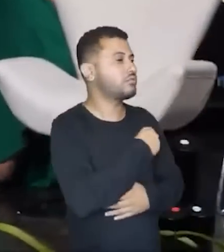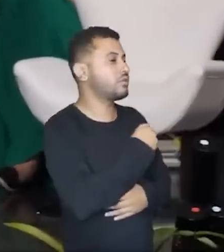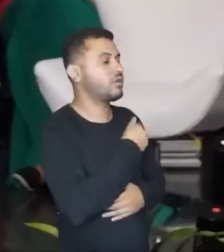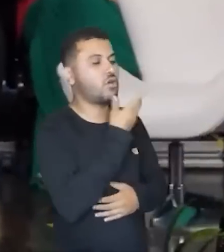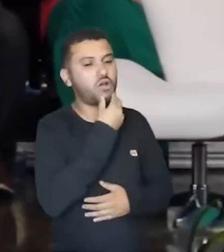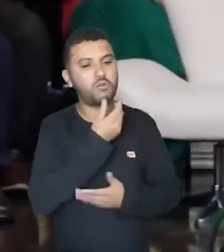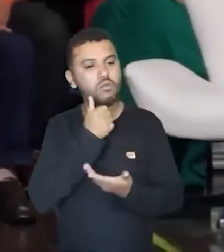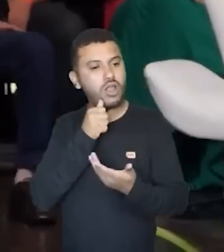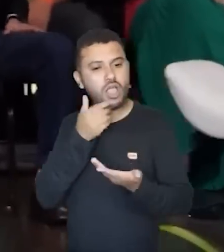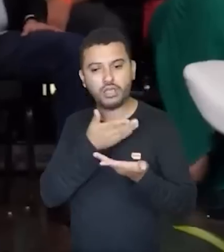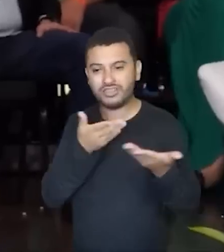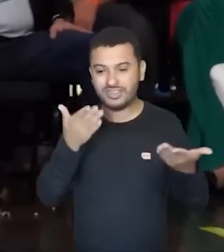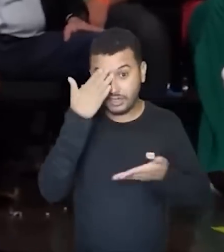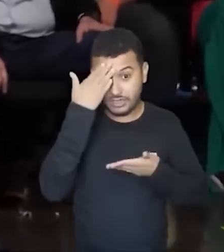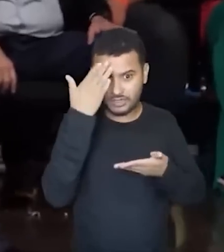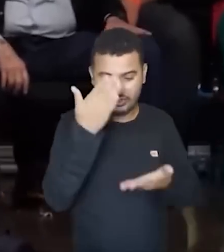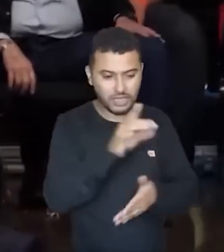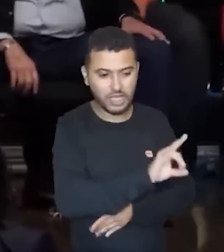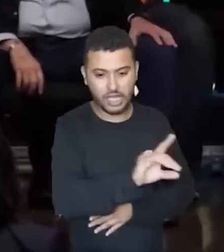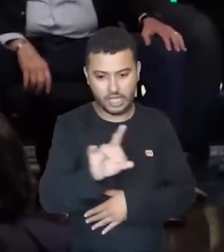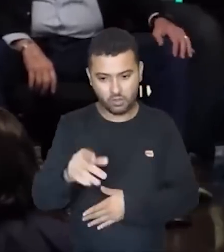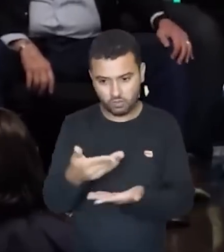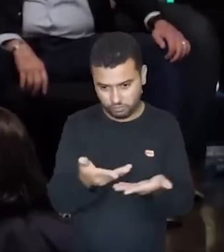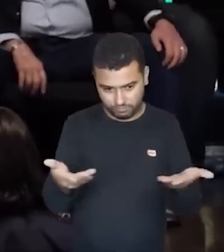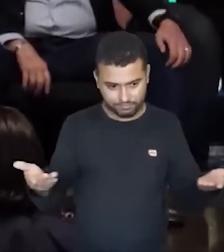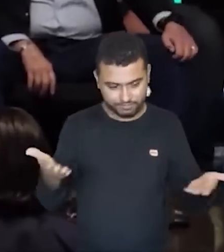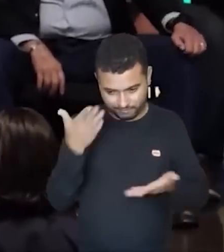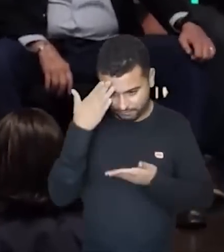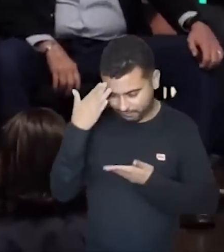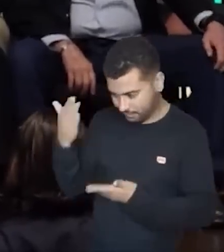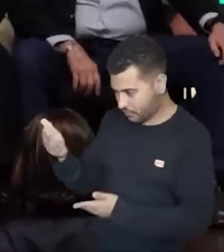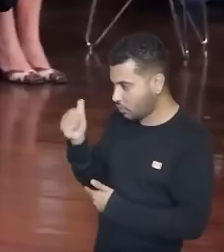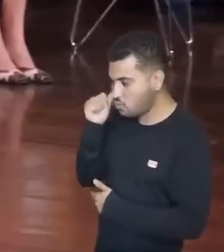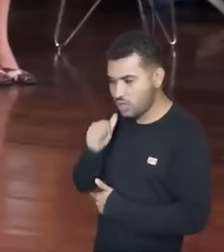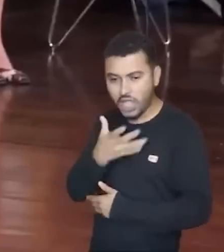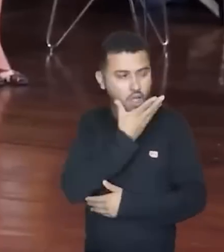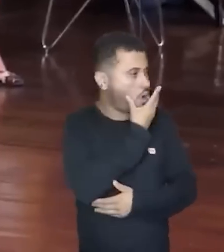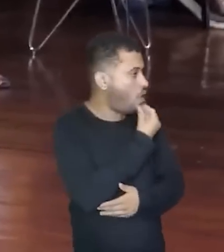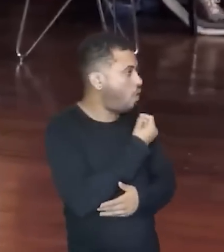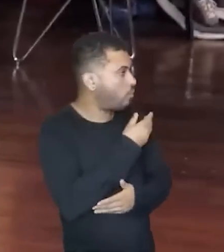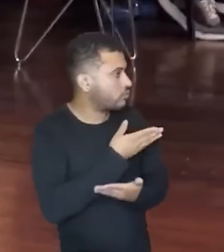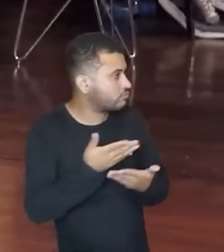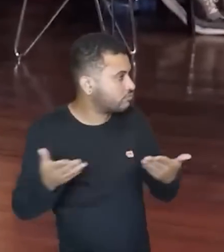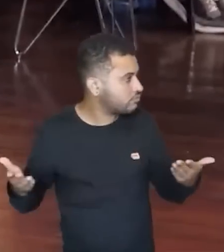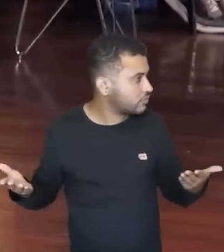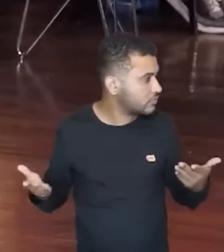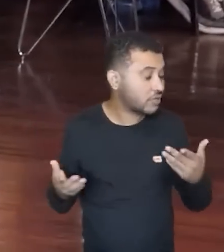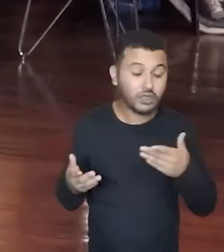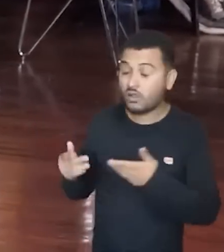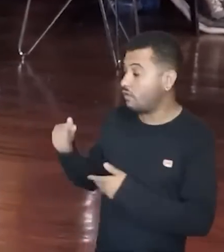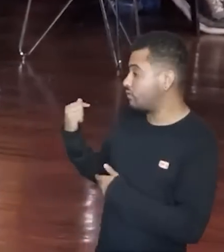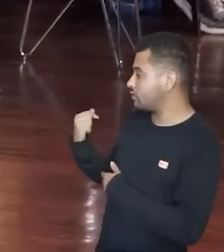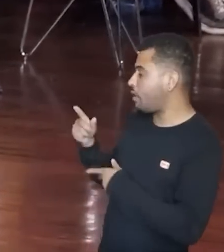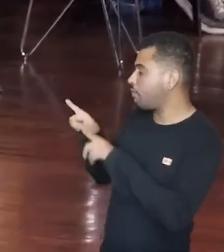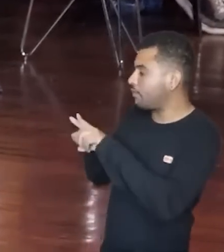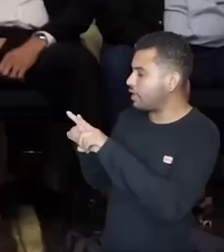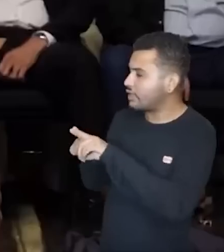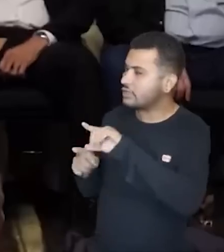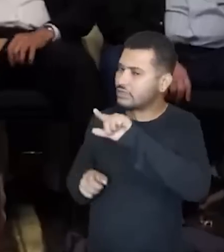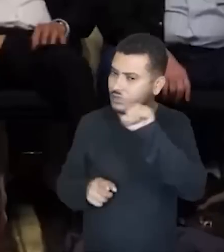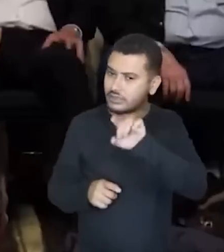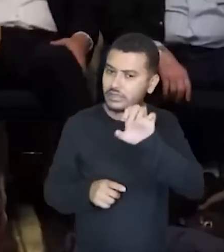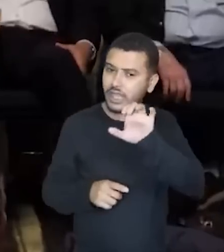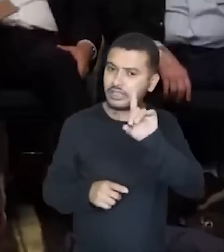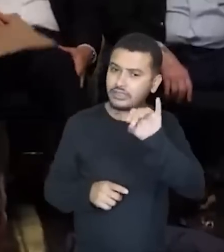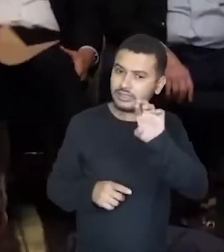quero agradecer a cada um de vocês, mulheres e homens, companheiro Zé Dirceu, agradecer a você,